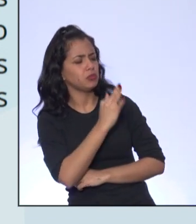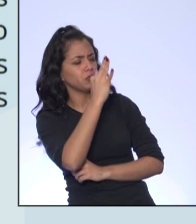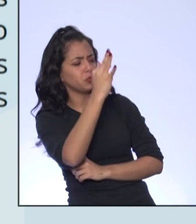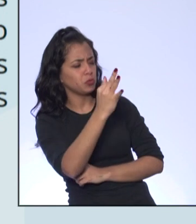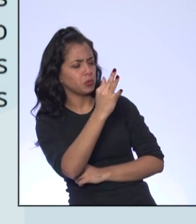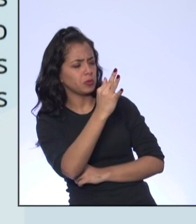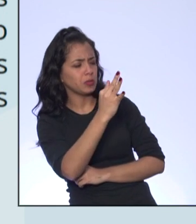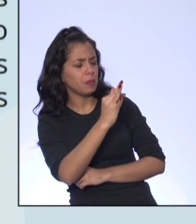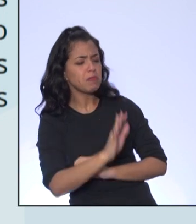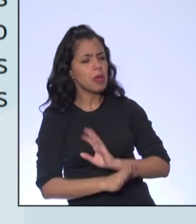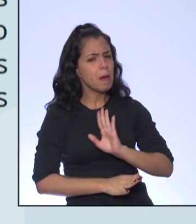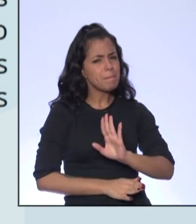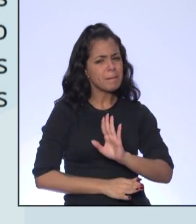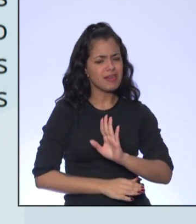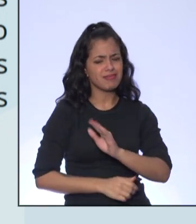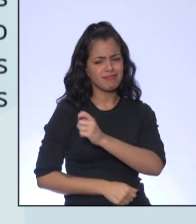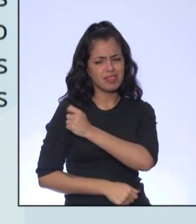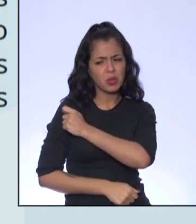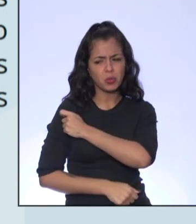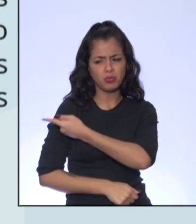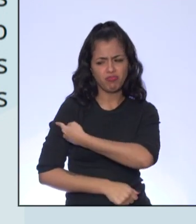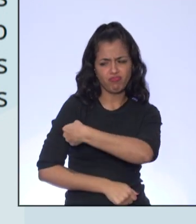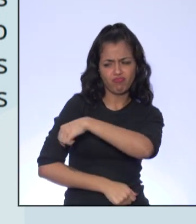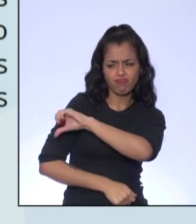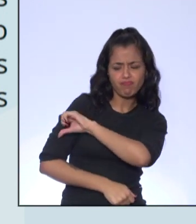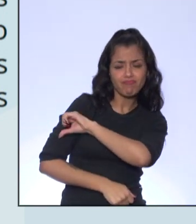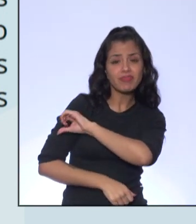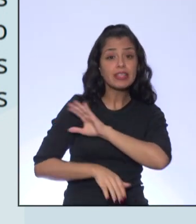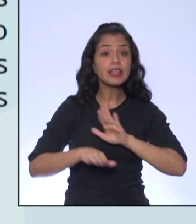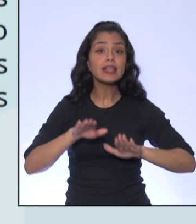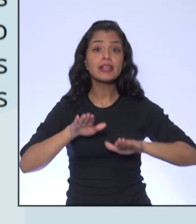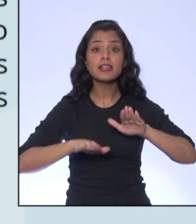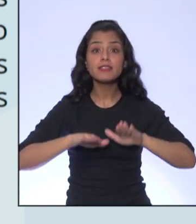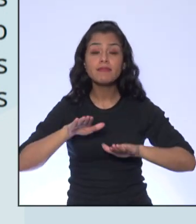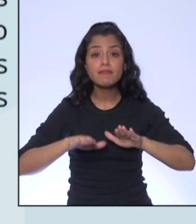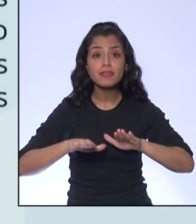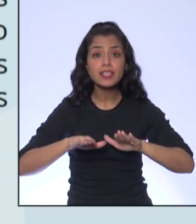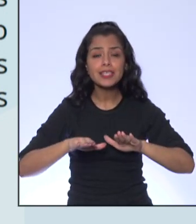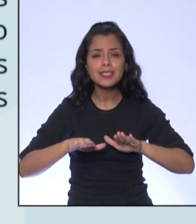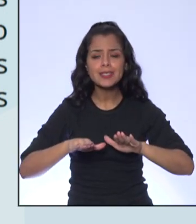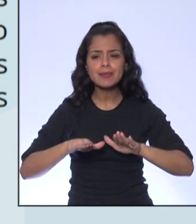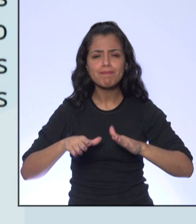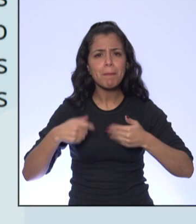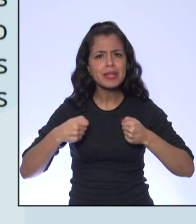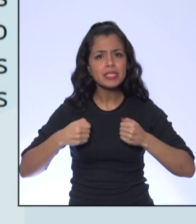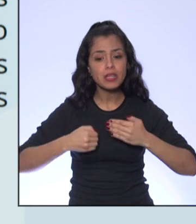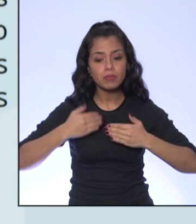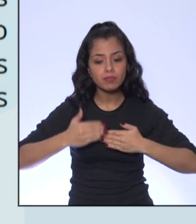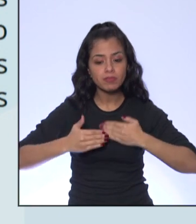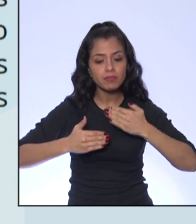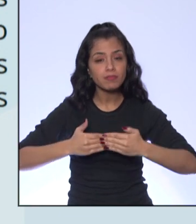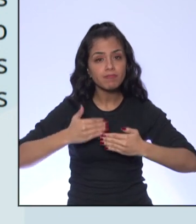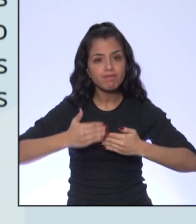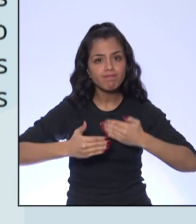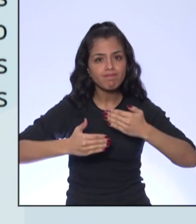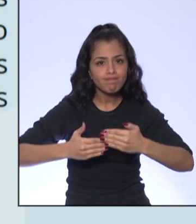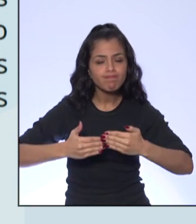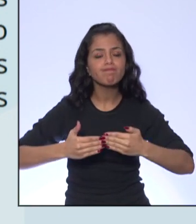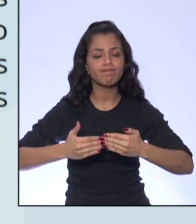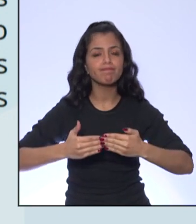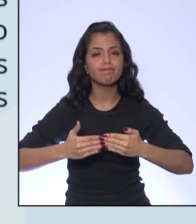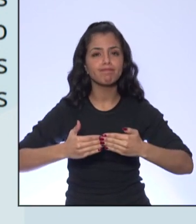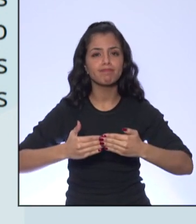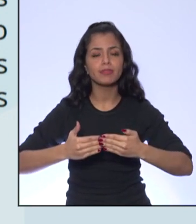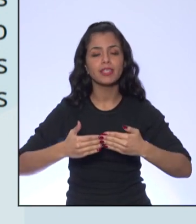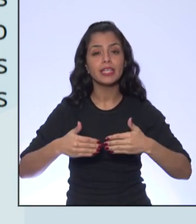do ensino fundamental, ele precisa ainda passar por uma longa etapa de escolarização. Então, o nosso objetivo